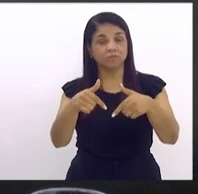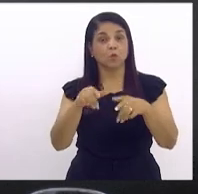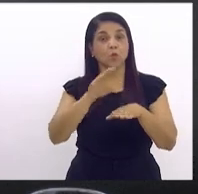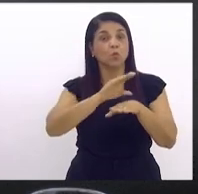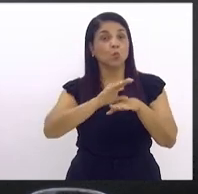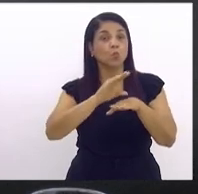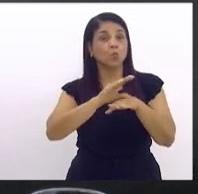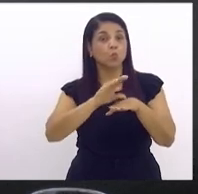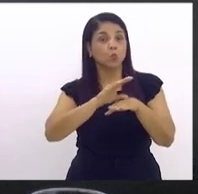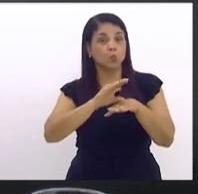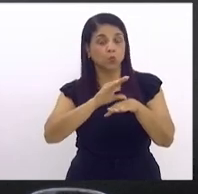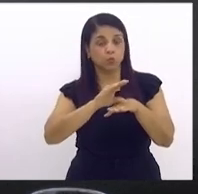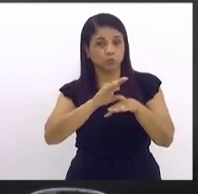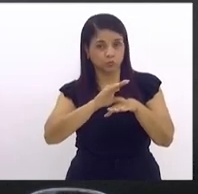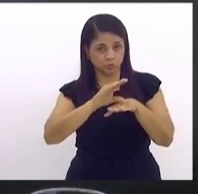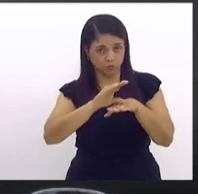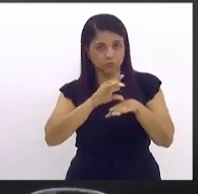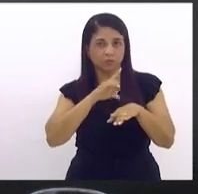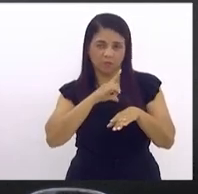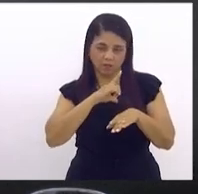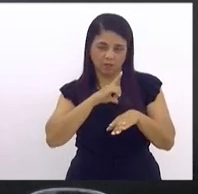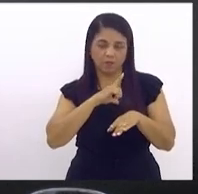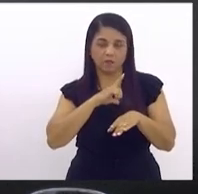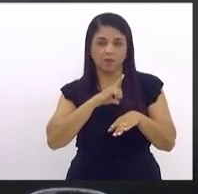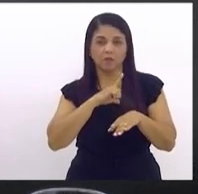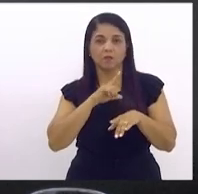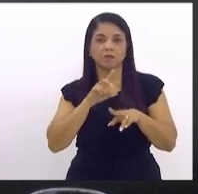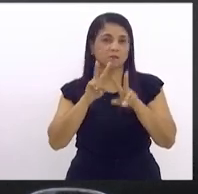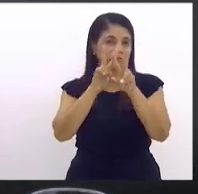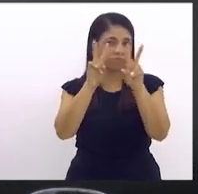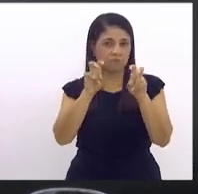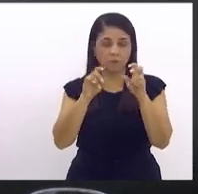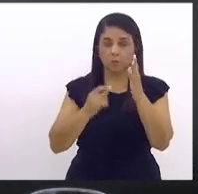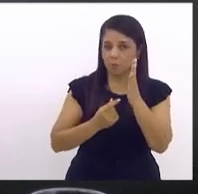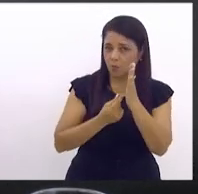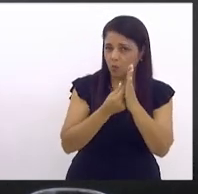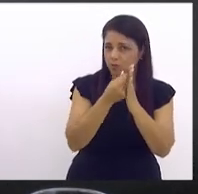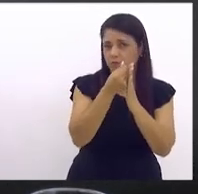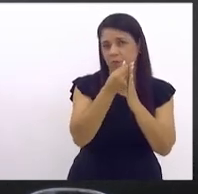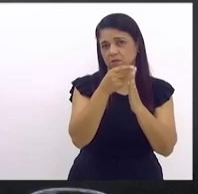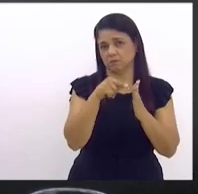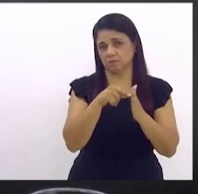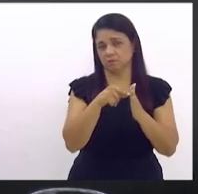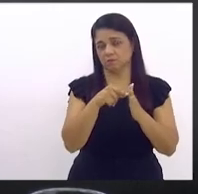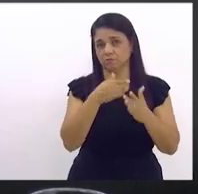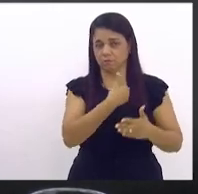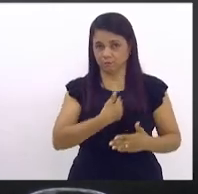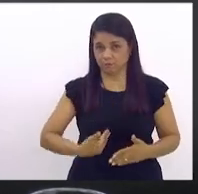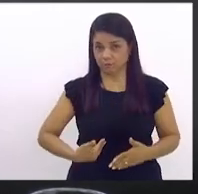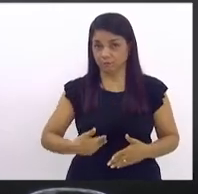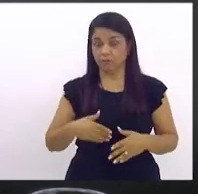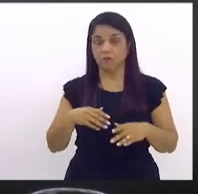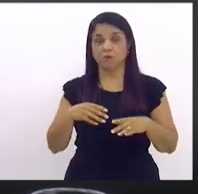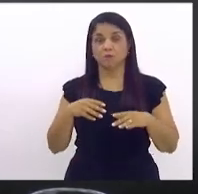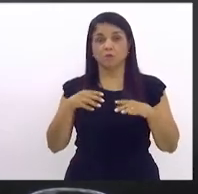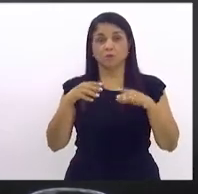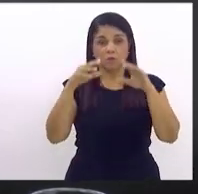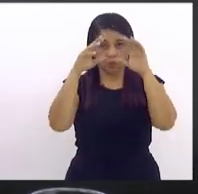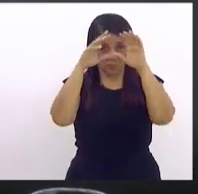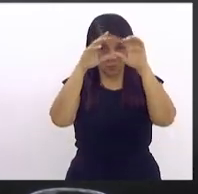cursos exatamente sobre orçamento público. O Tribunal de